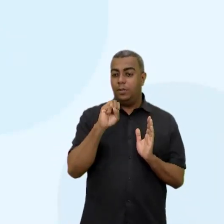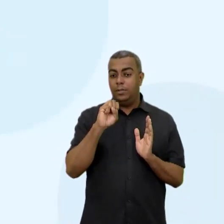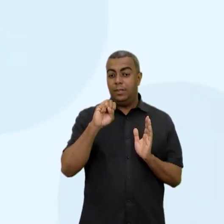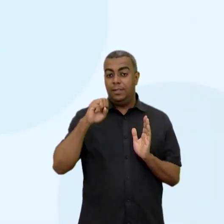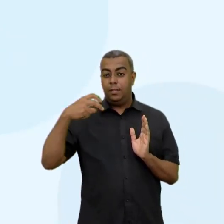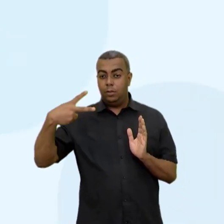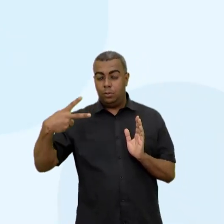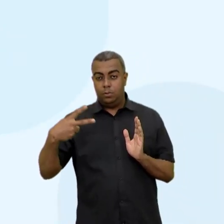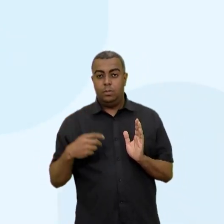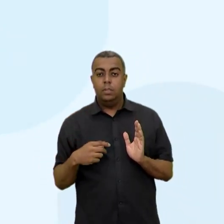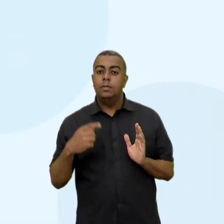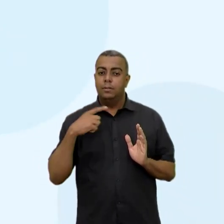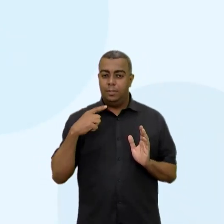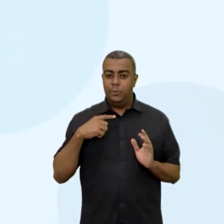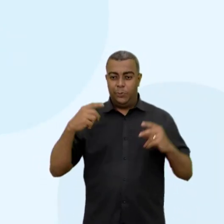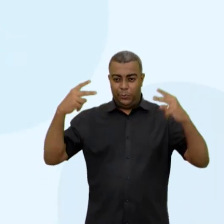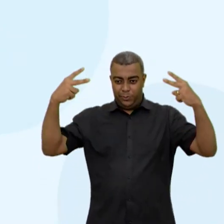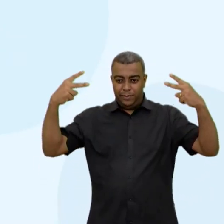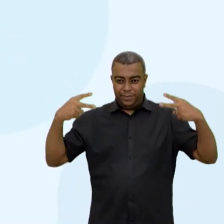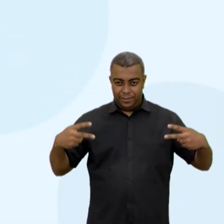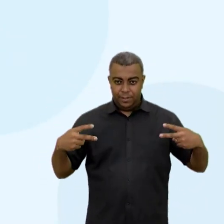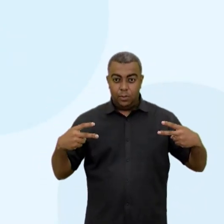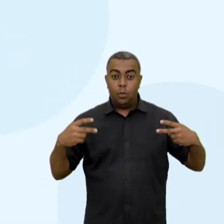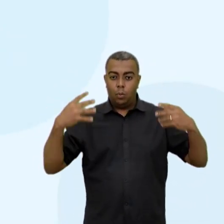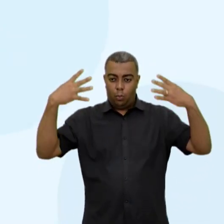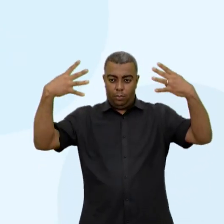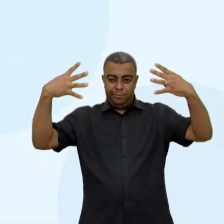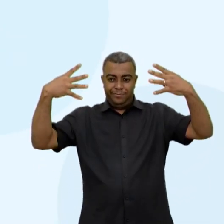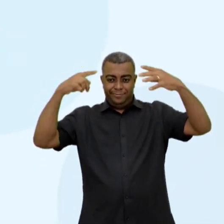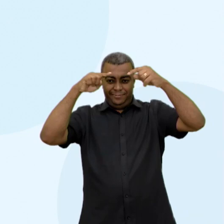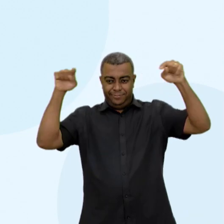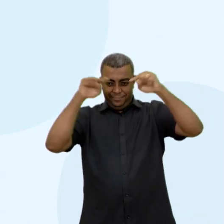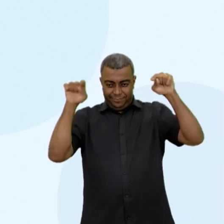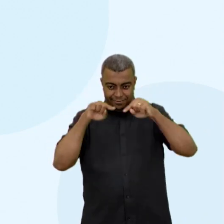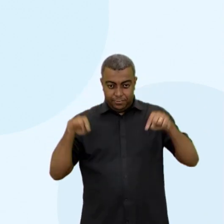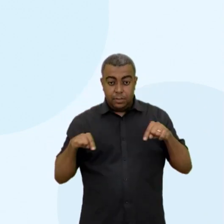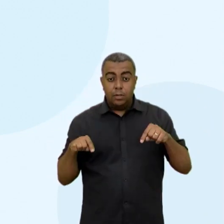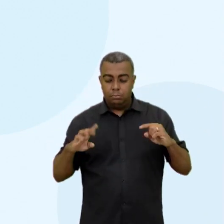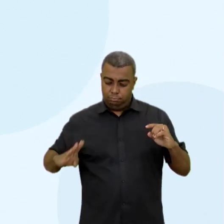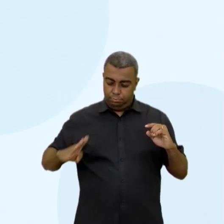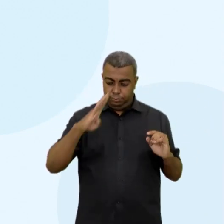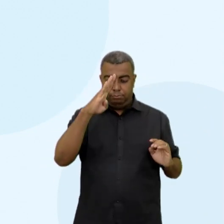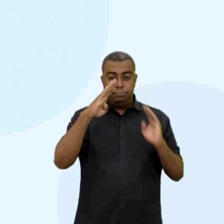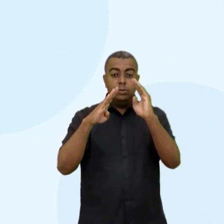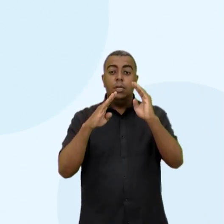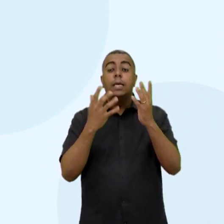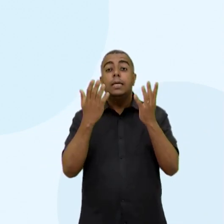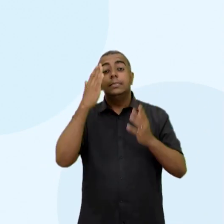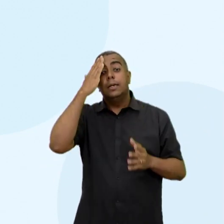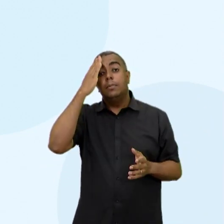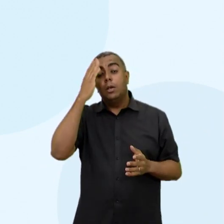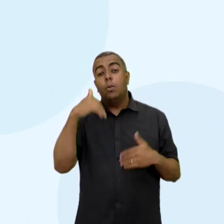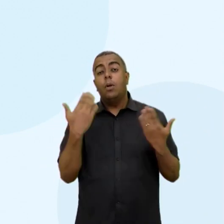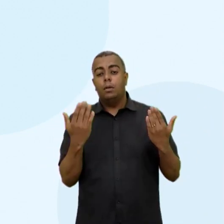mais duas razões aí, né? 4 segmentos e ele quer saber qual é a razão de semelhança. Tem que dar igualzinho